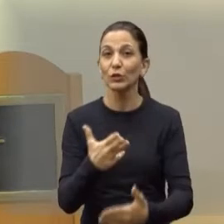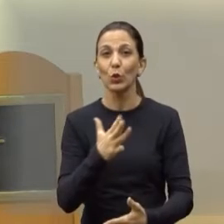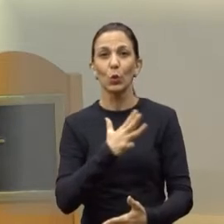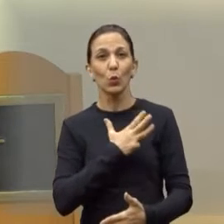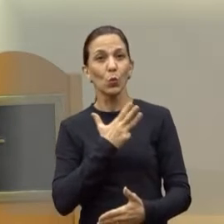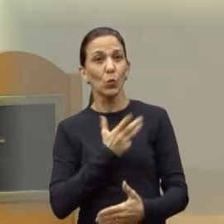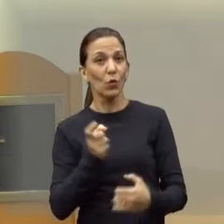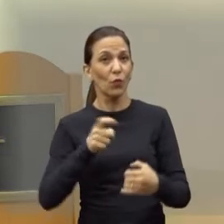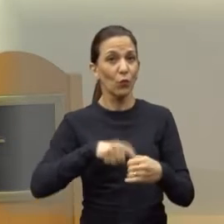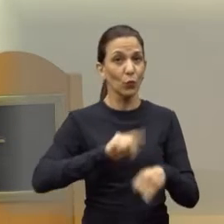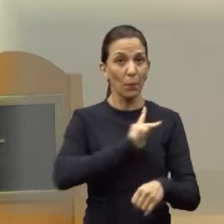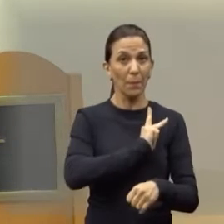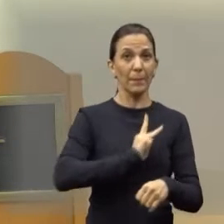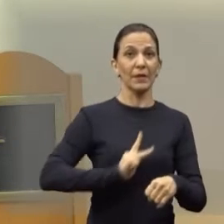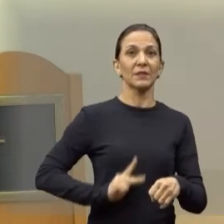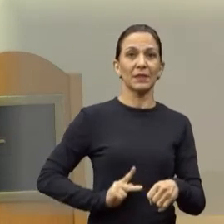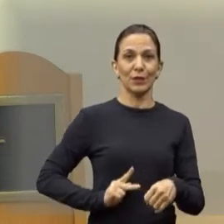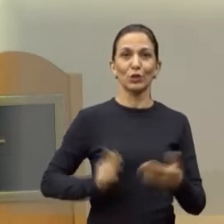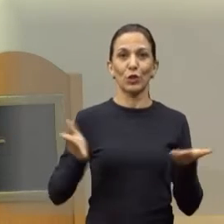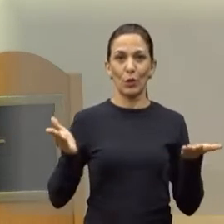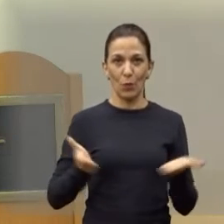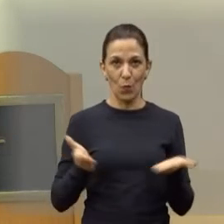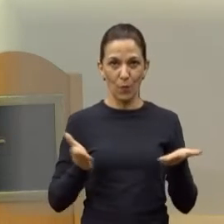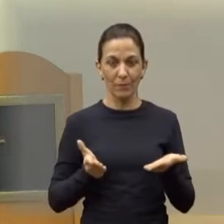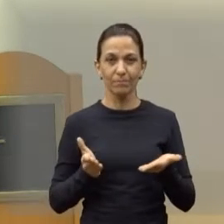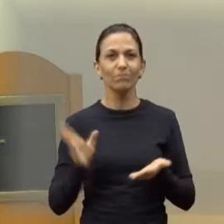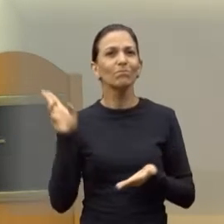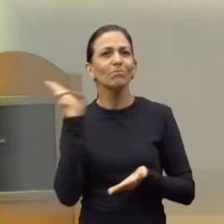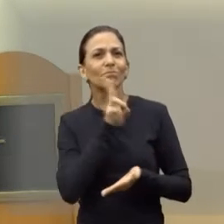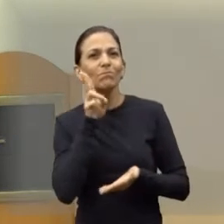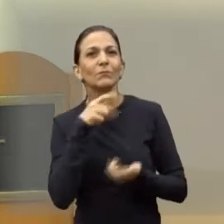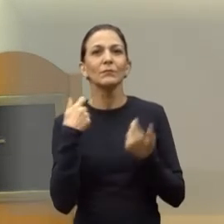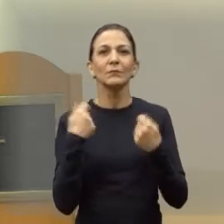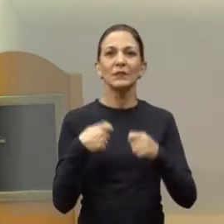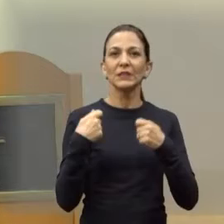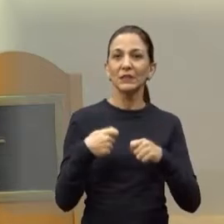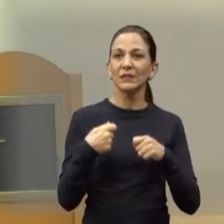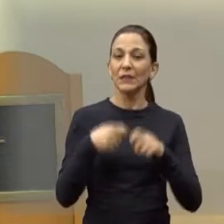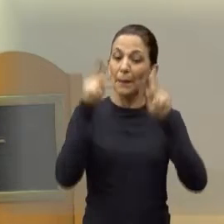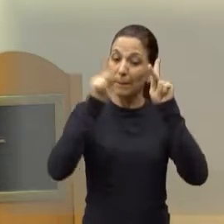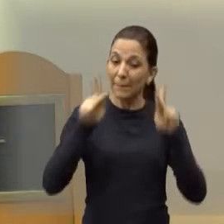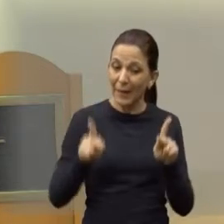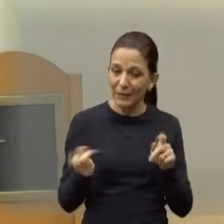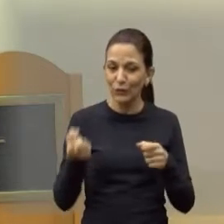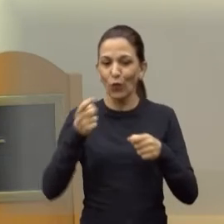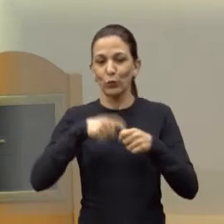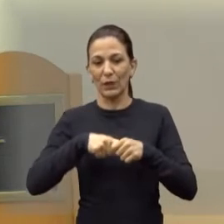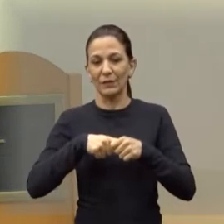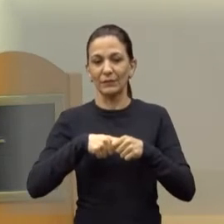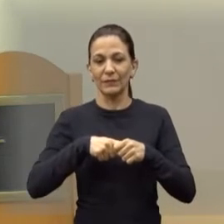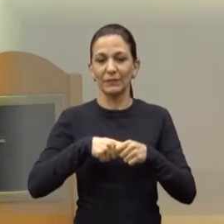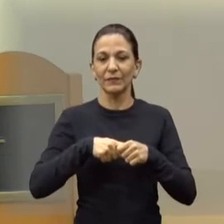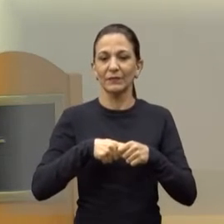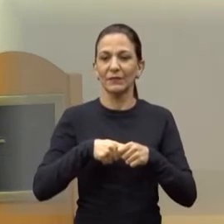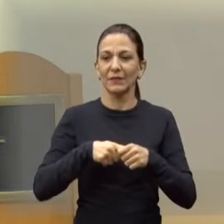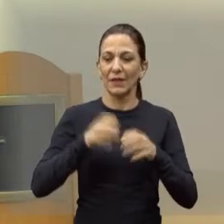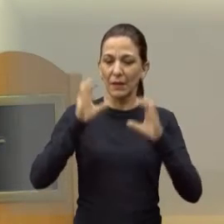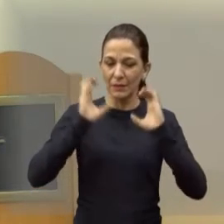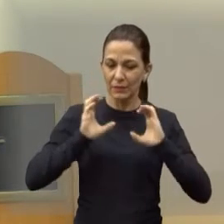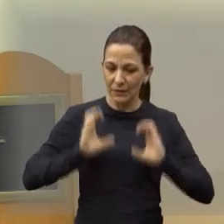Lula de volta à presidência é urgente que recuperamos a paz a civilidade do Brasil